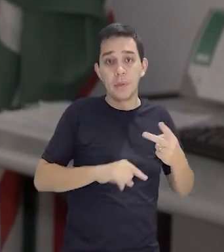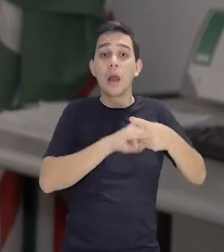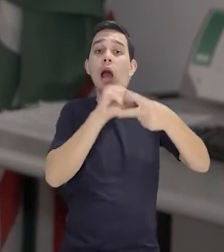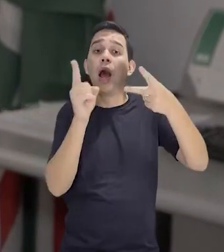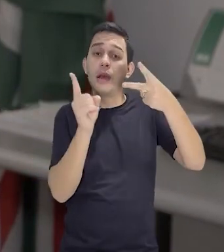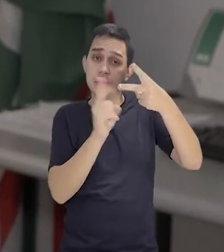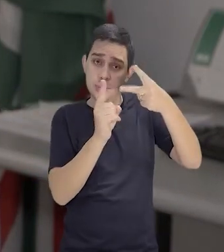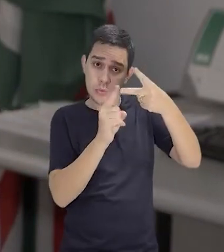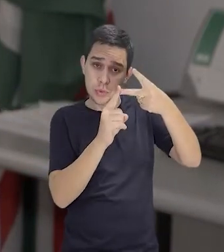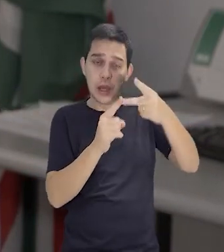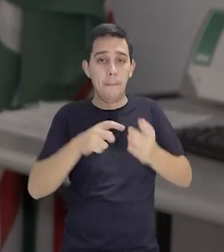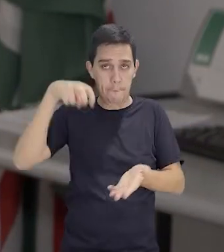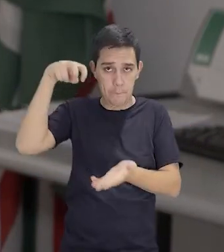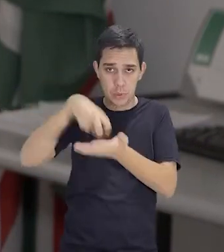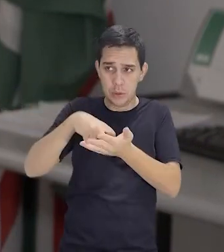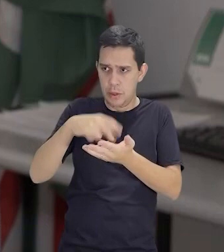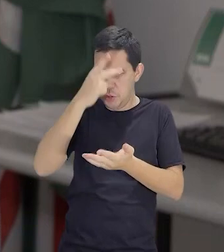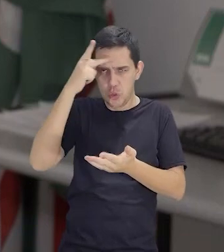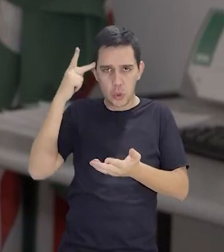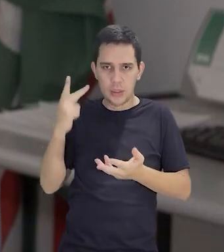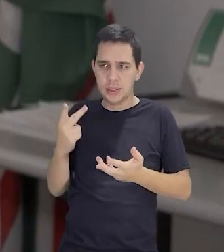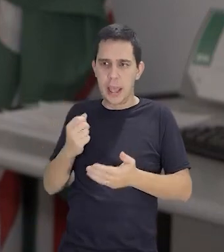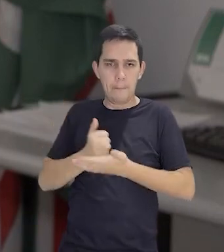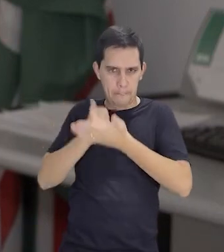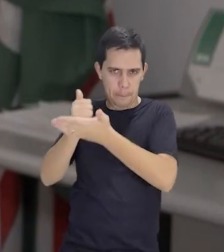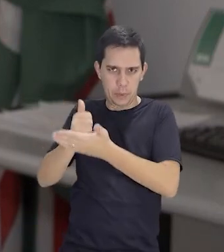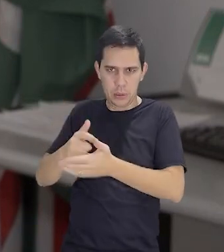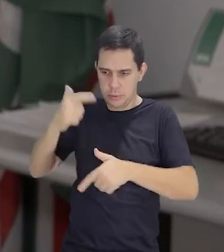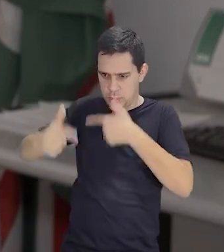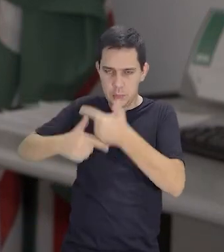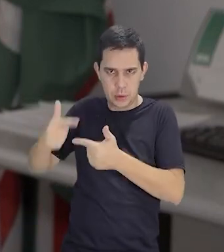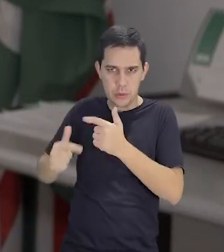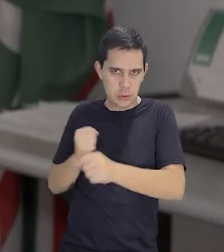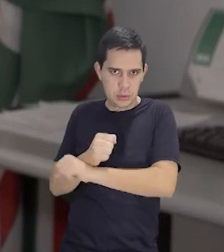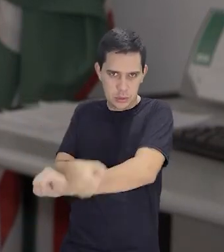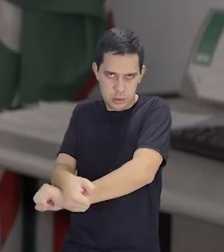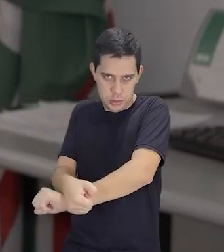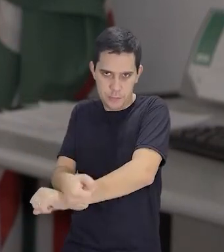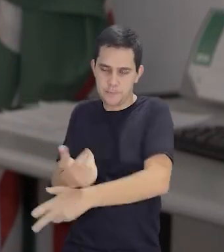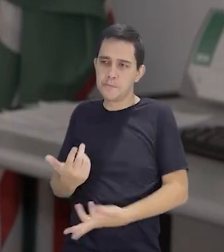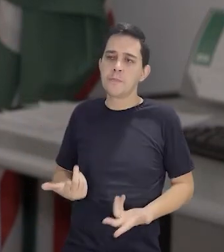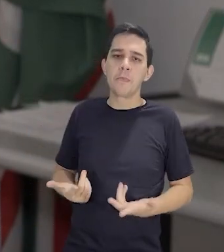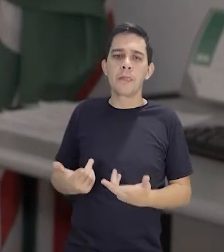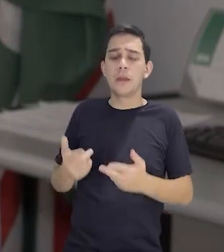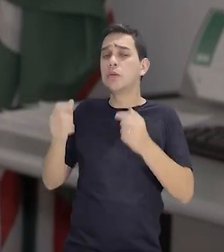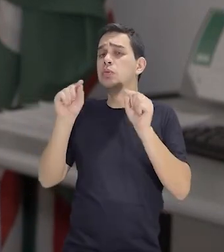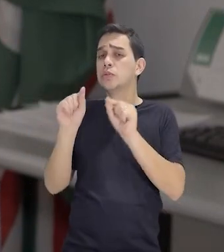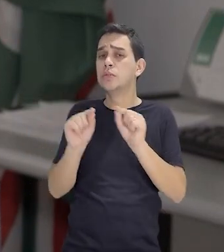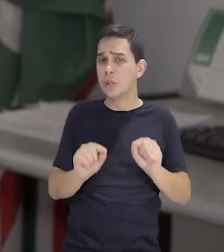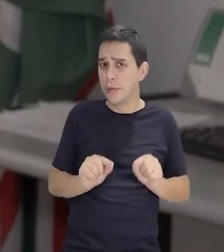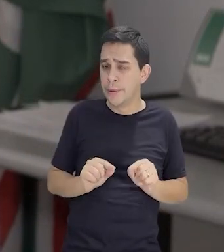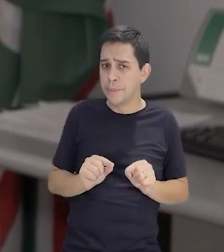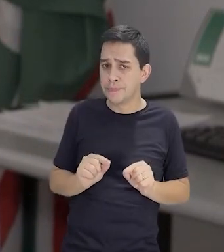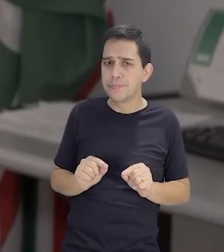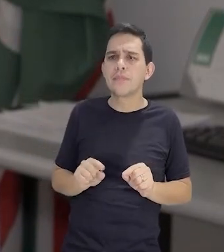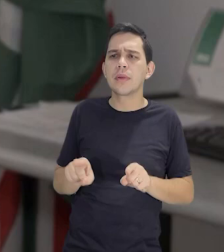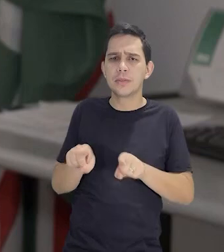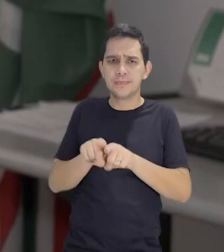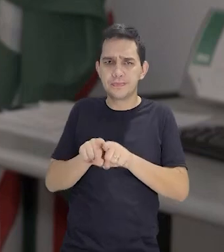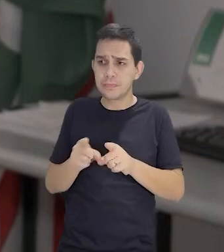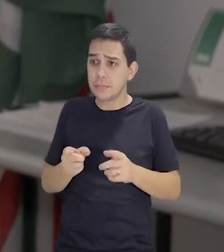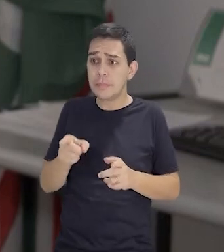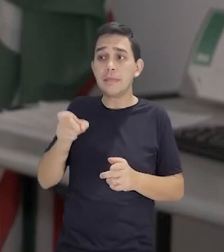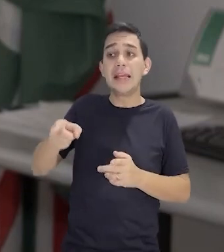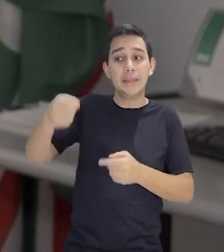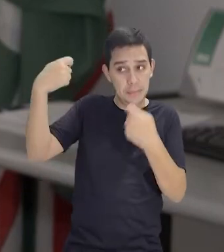civil pública do Ministério Público do Trabalho, ajuizada, né, junto com a Defensoria Pública da União, ela busca reparar esses